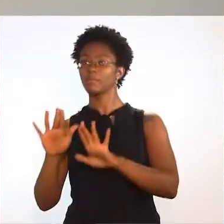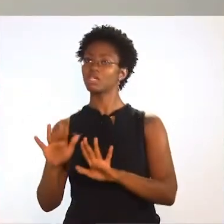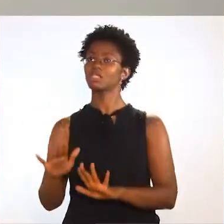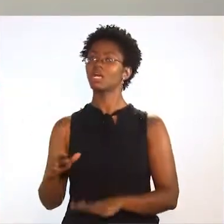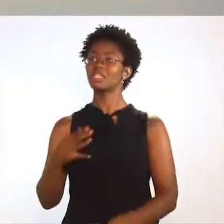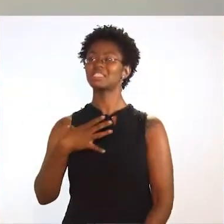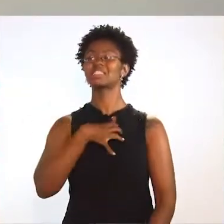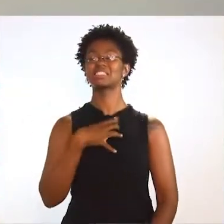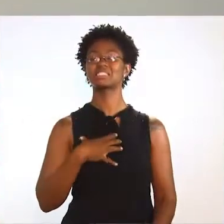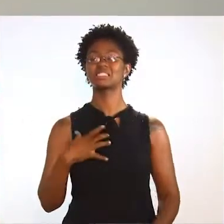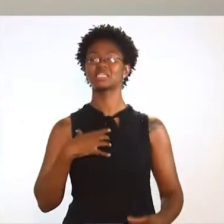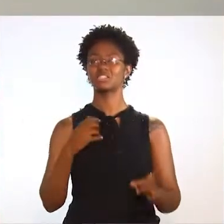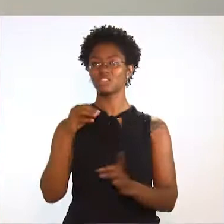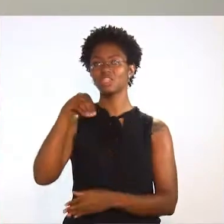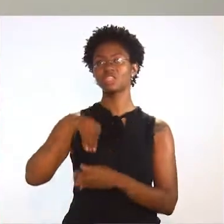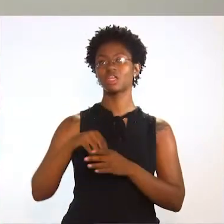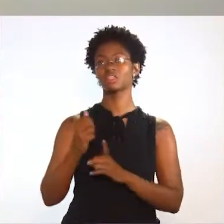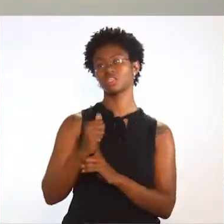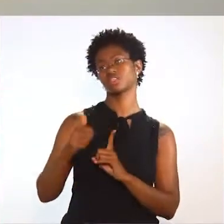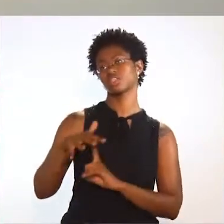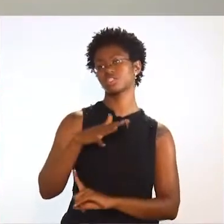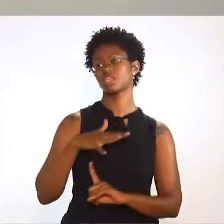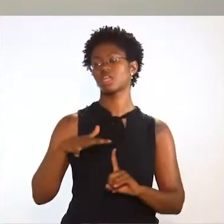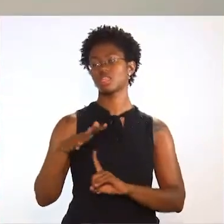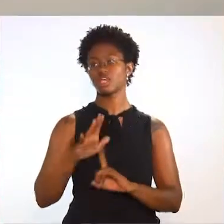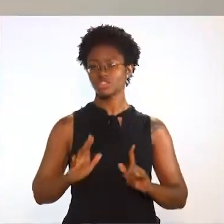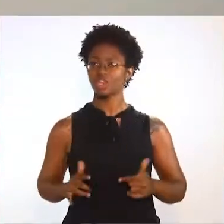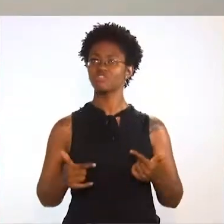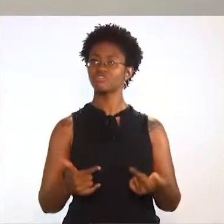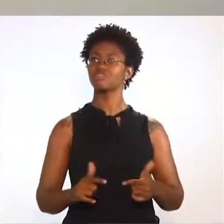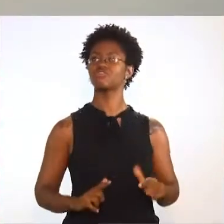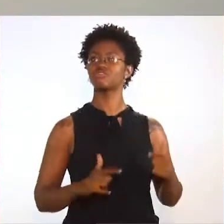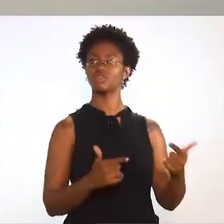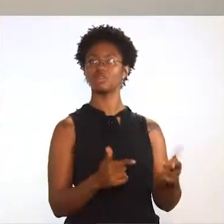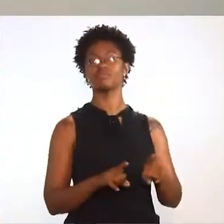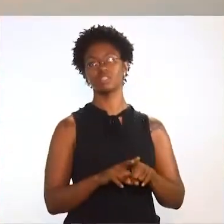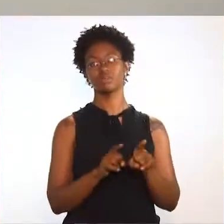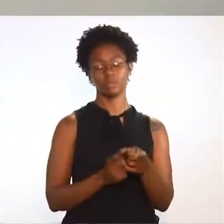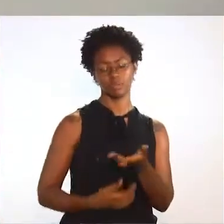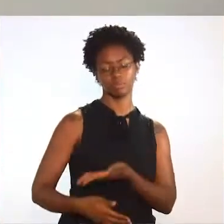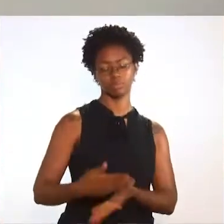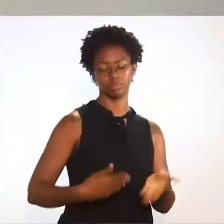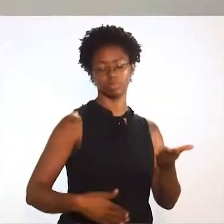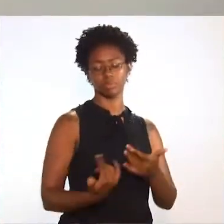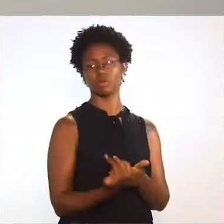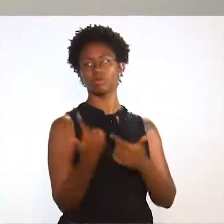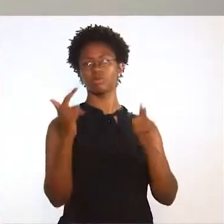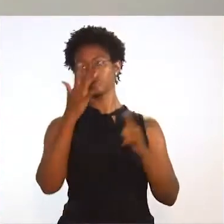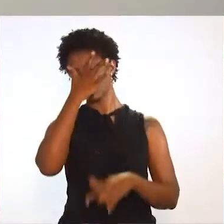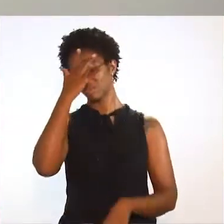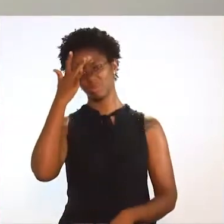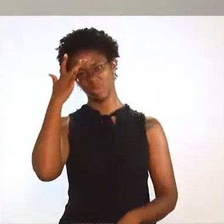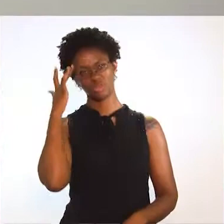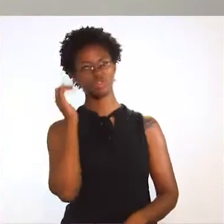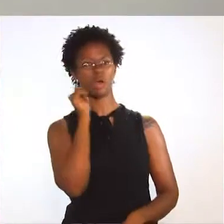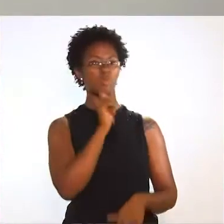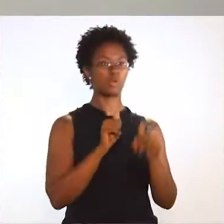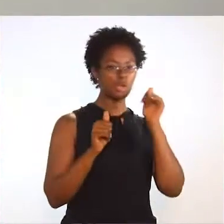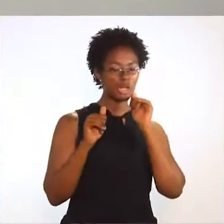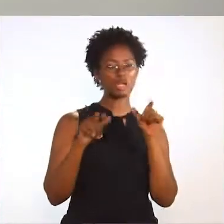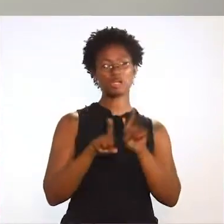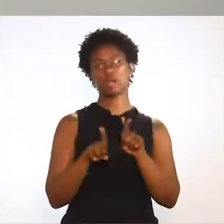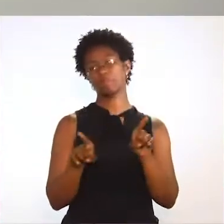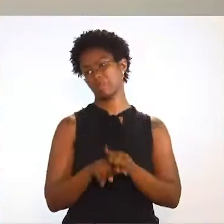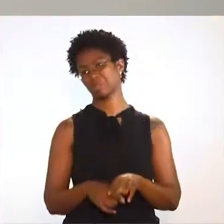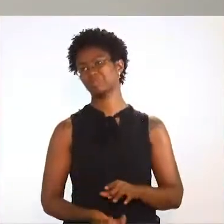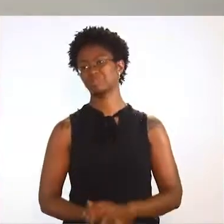úteis, ativas na sociedade, produzindo, criando arte, design, e se reconhecendo também enquanto mulher. Então, esse é o nosso trabalho e eu estou muito feliz de estar